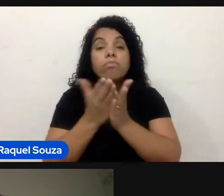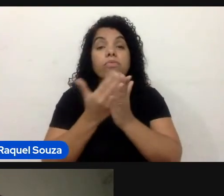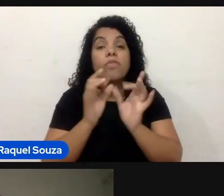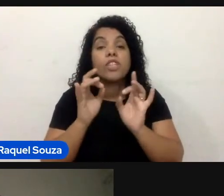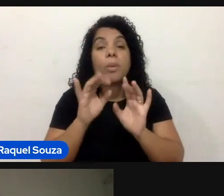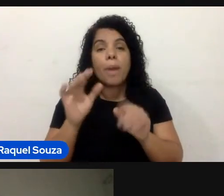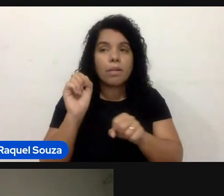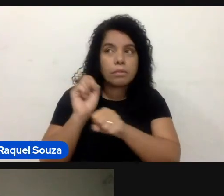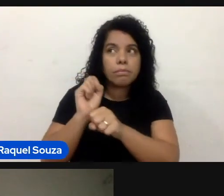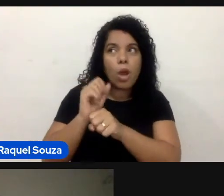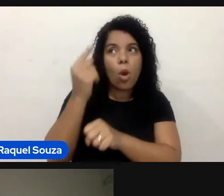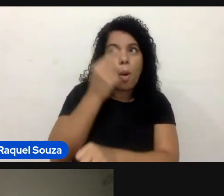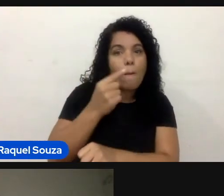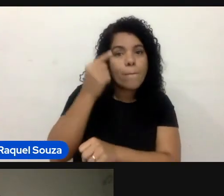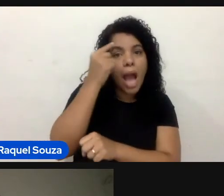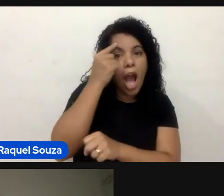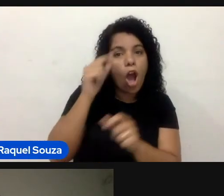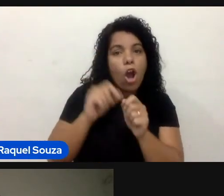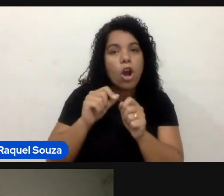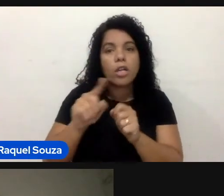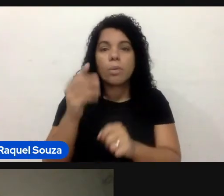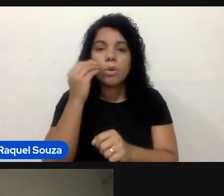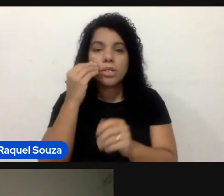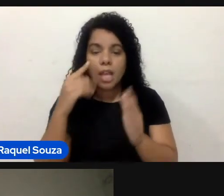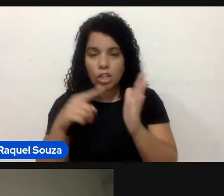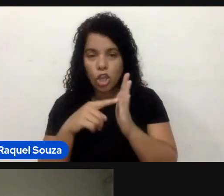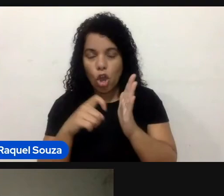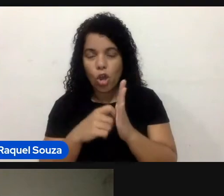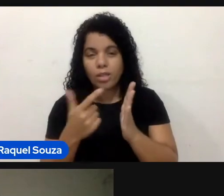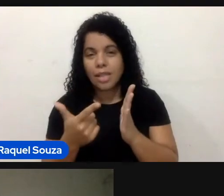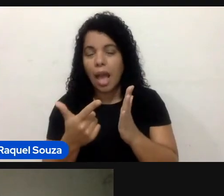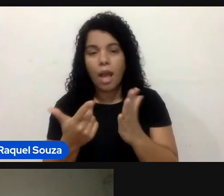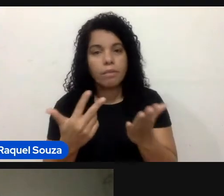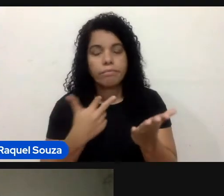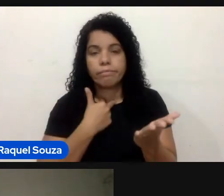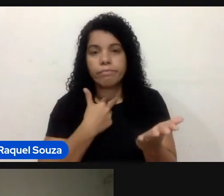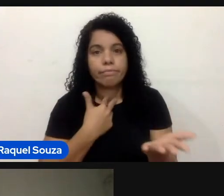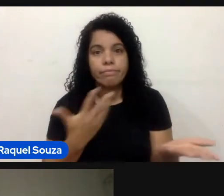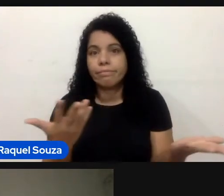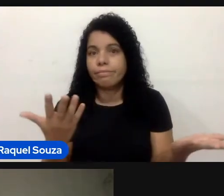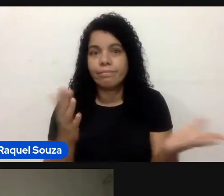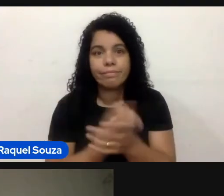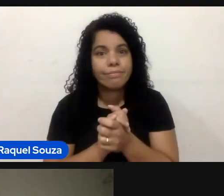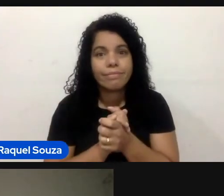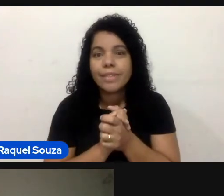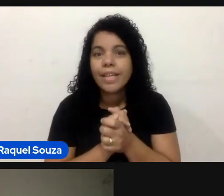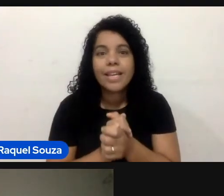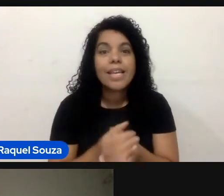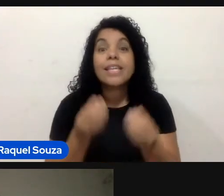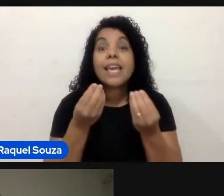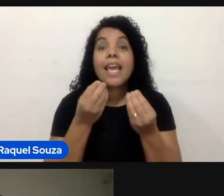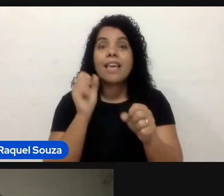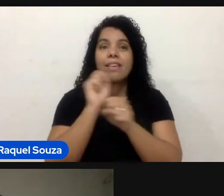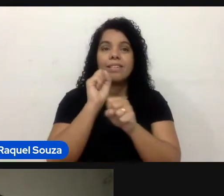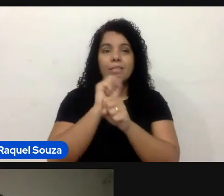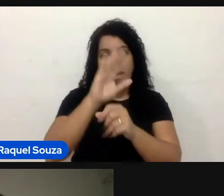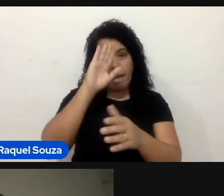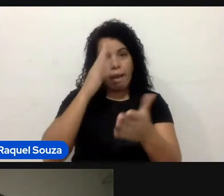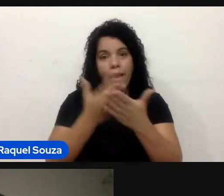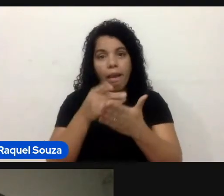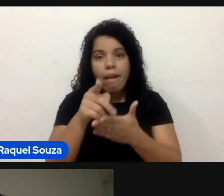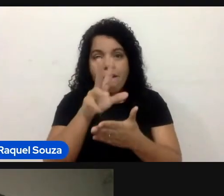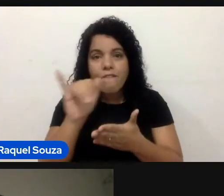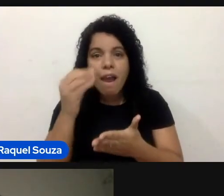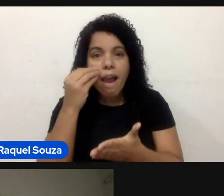esperar 1 hora para uma suíte de teste rodar é inaceitável. Ninguém vai esperar isso. Ninguém vai ter confiança nos